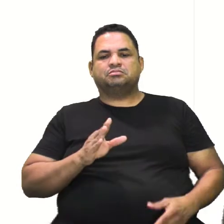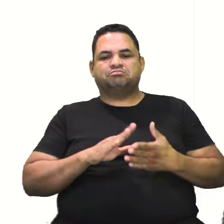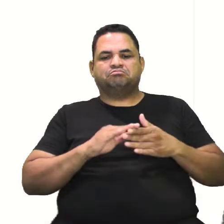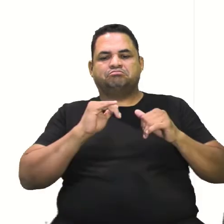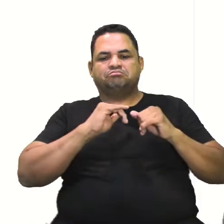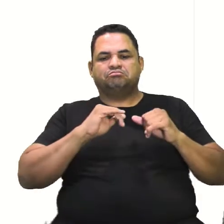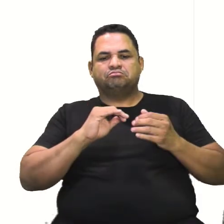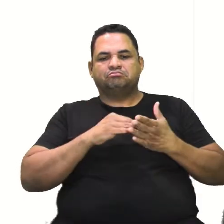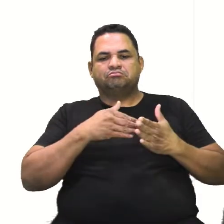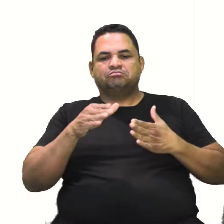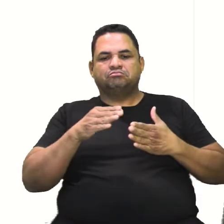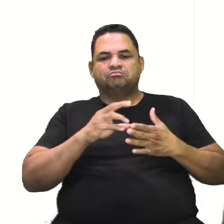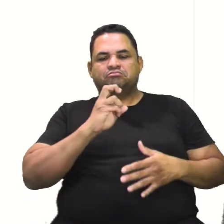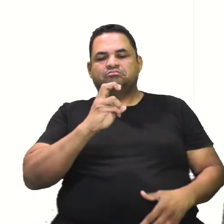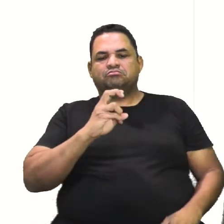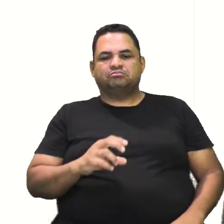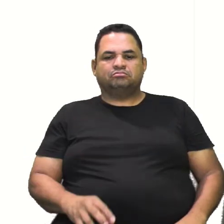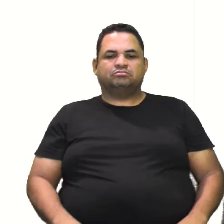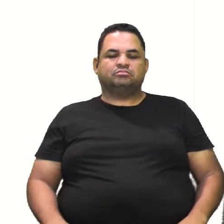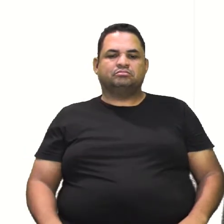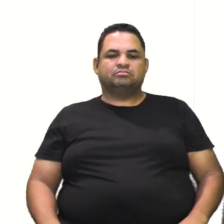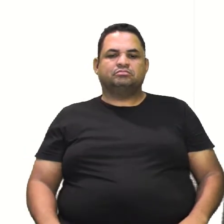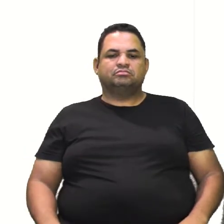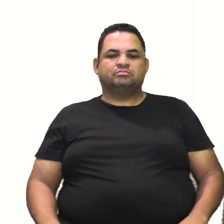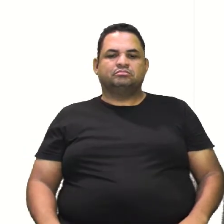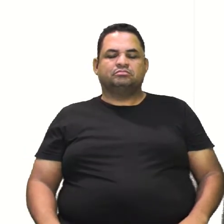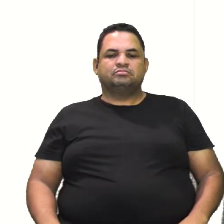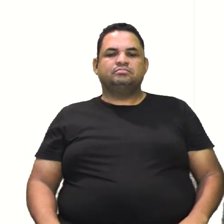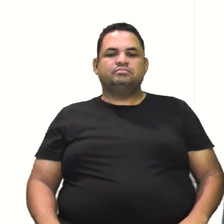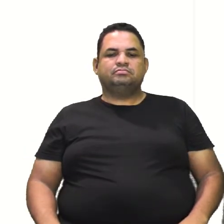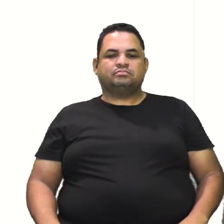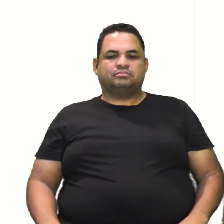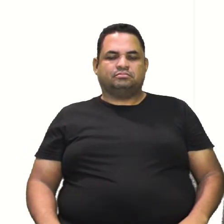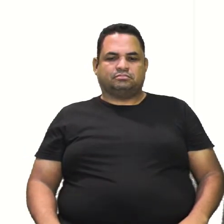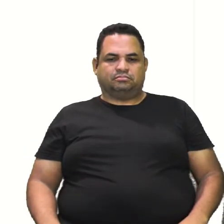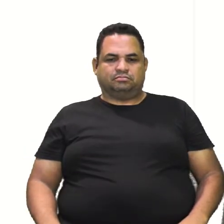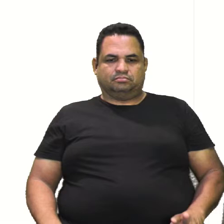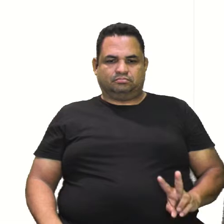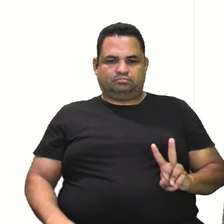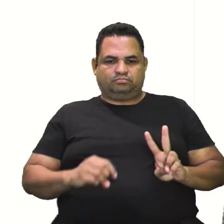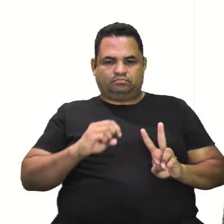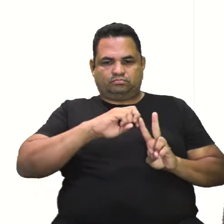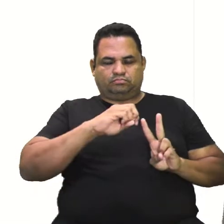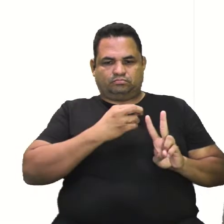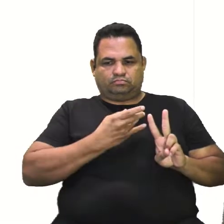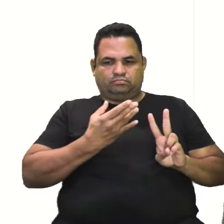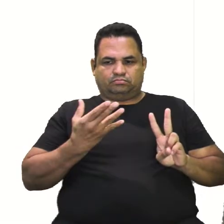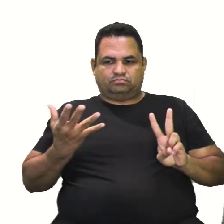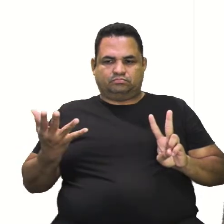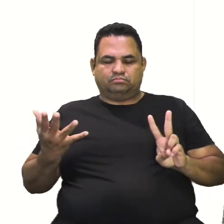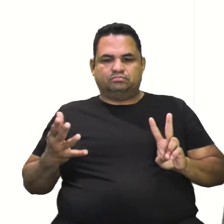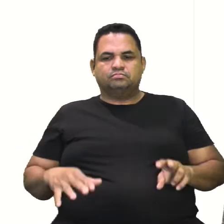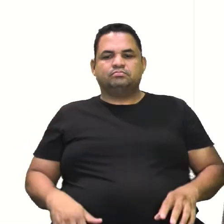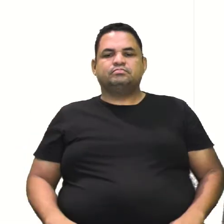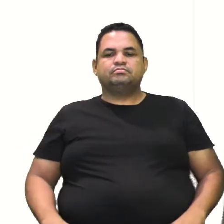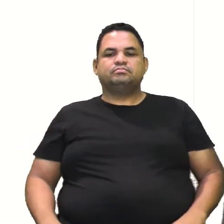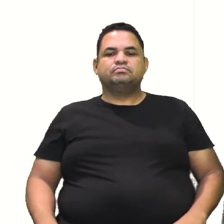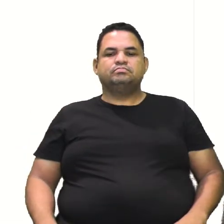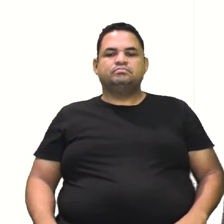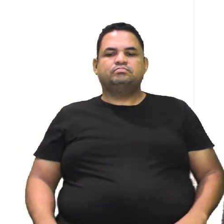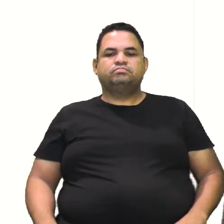O módulo de 5 é o próprio 5. Agora aqui, vamos racionalizar para ficar bonitinho? Vamos. E eles verificarem como que funciona? O